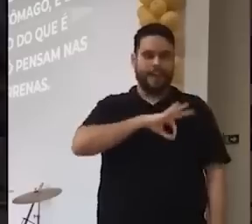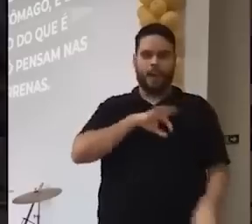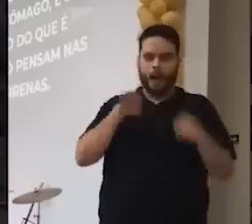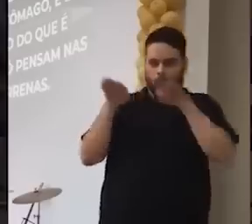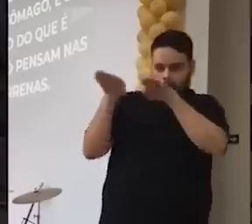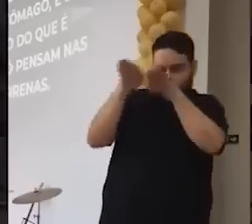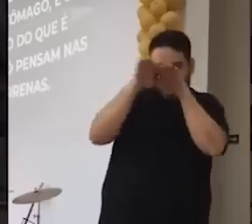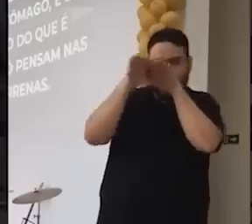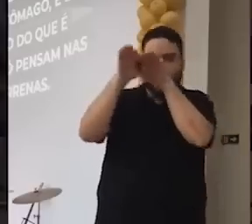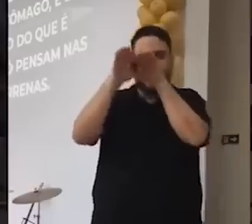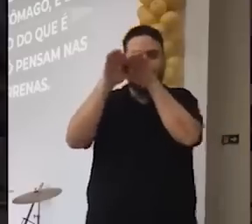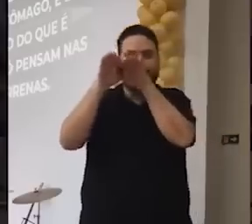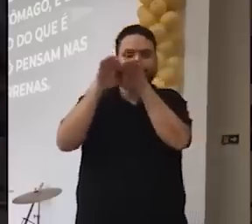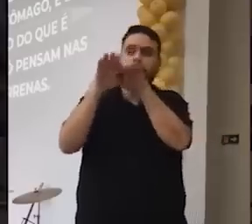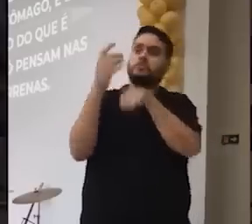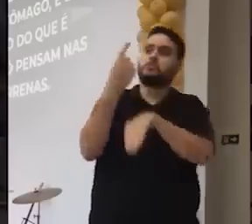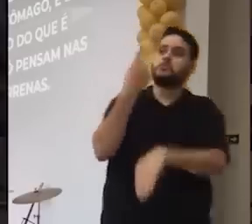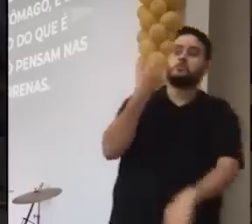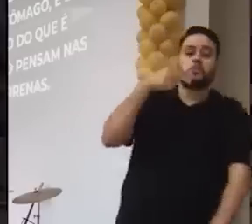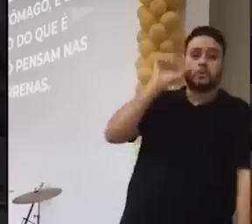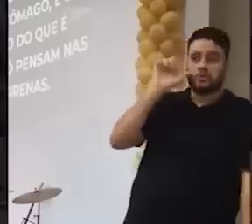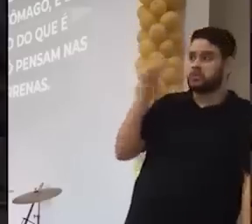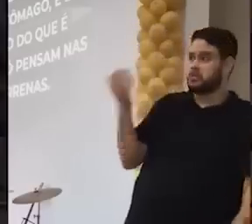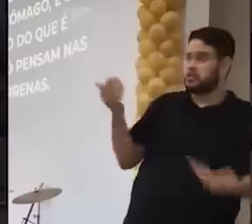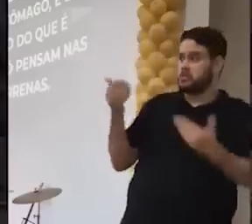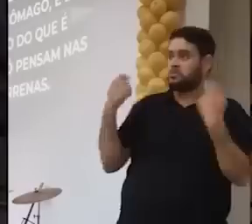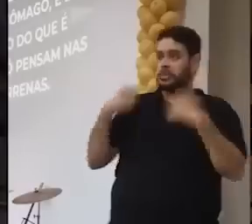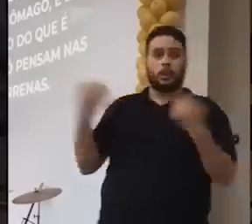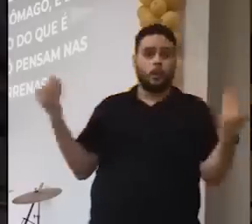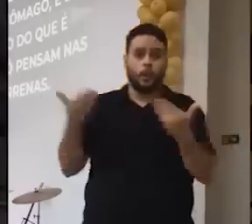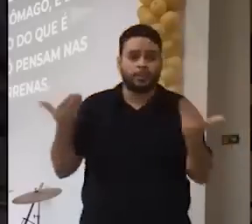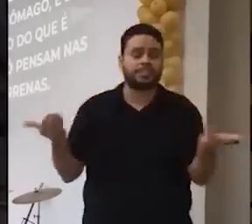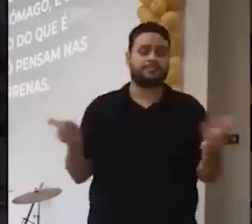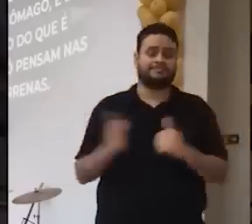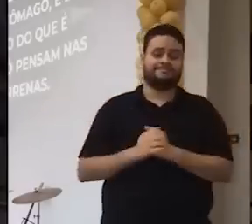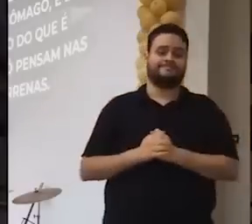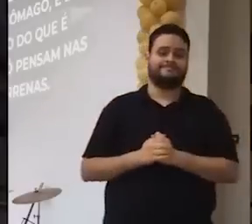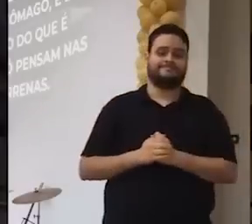o luxo do ontem tornou-se necessidade do hoje.